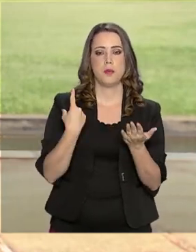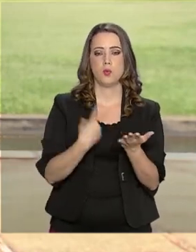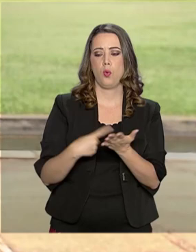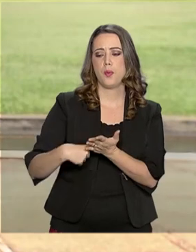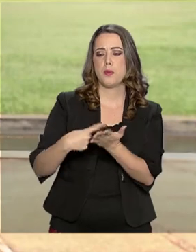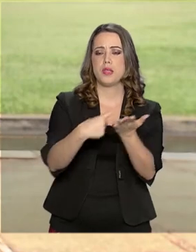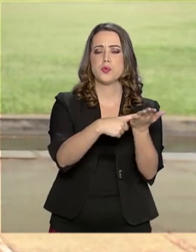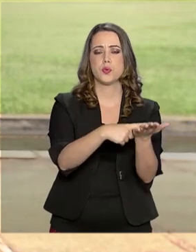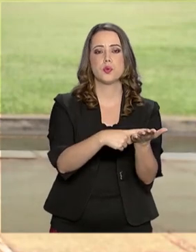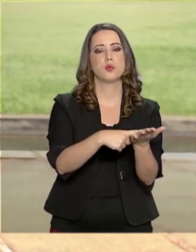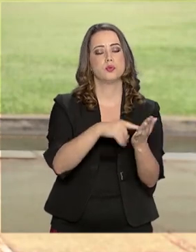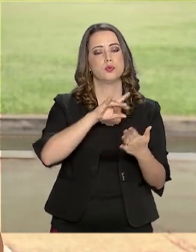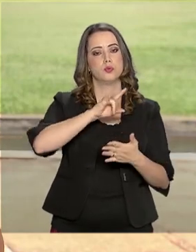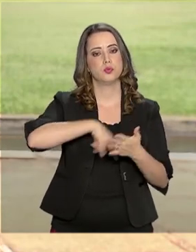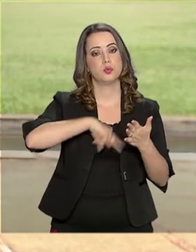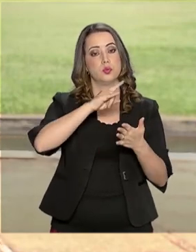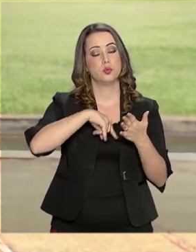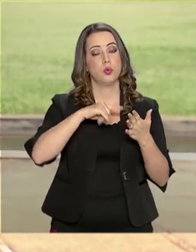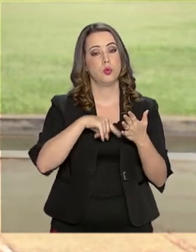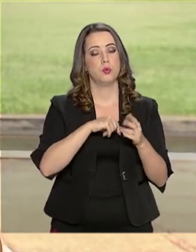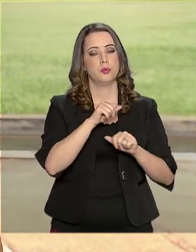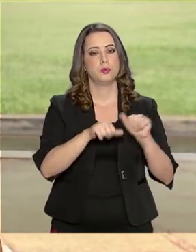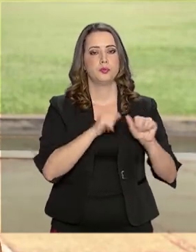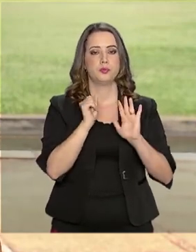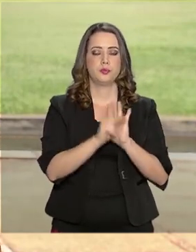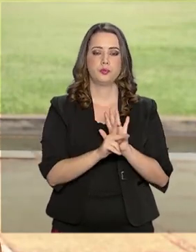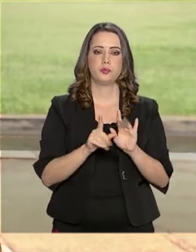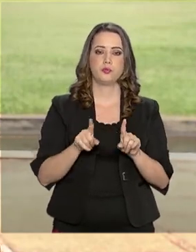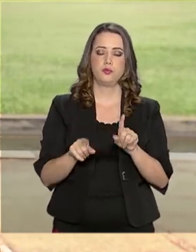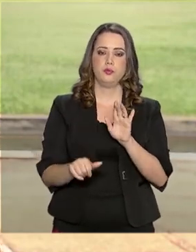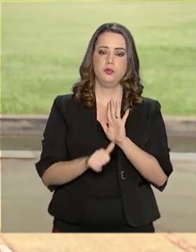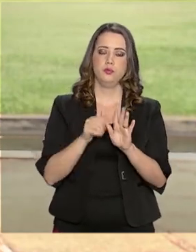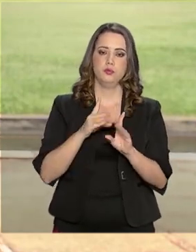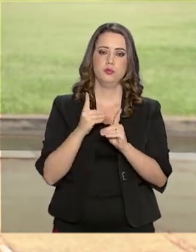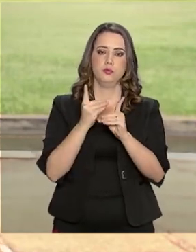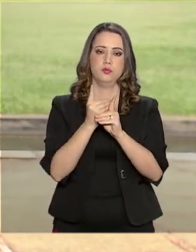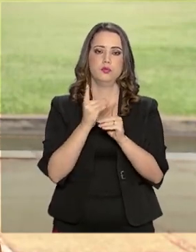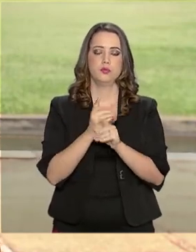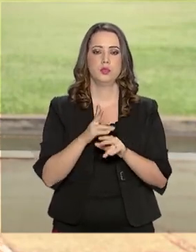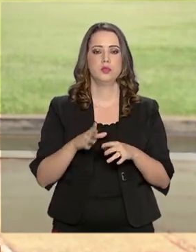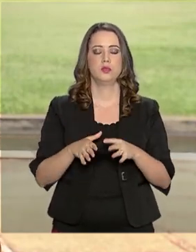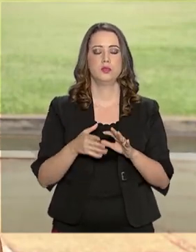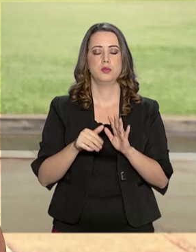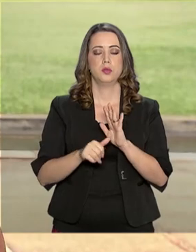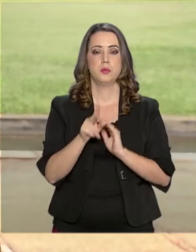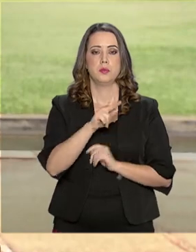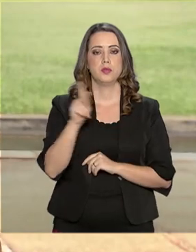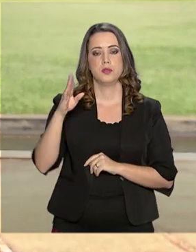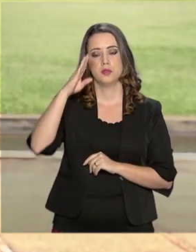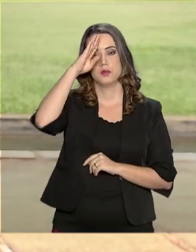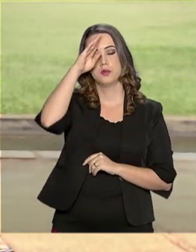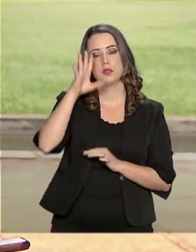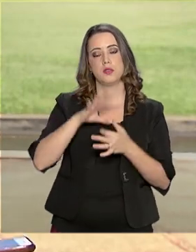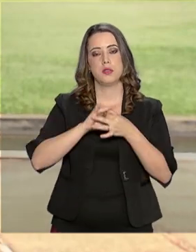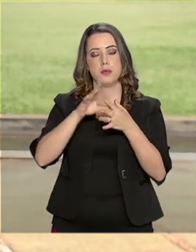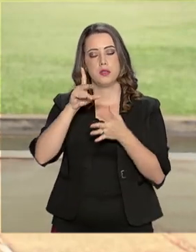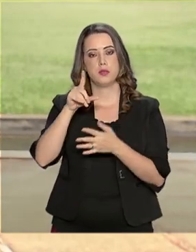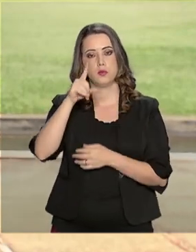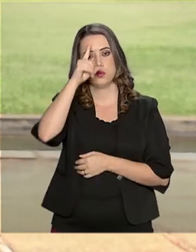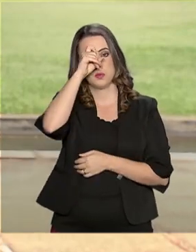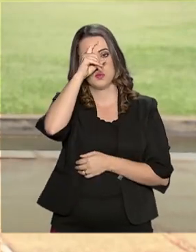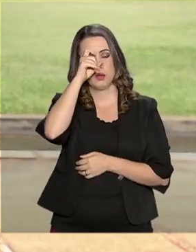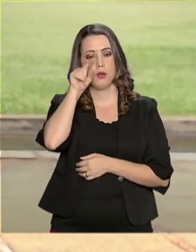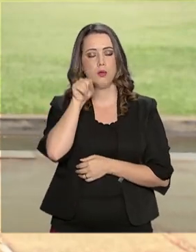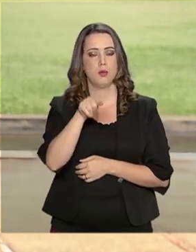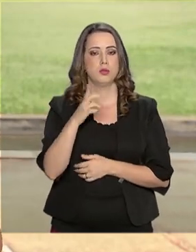de reforma da previdência hoje é esse primeiro encontro desde que o presidente tomou a alta recebeu a alta portanto o ministro paulo guedes